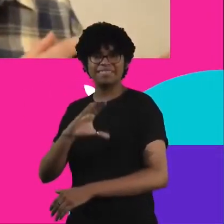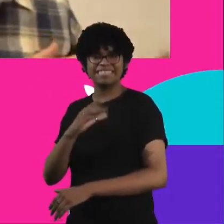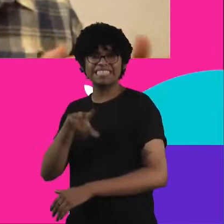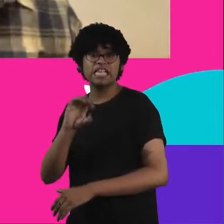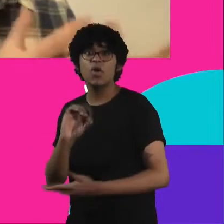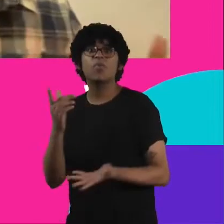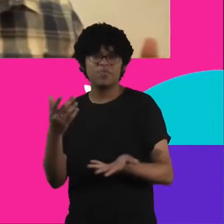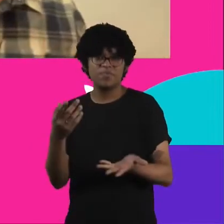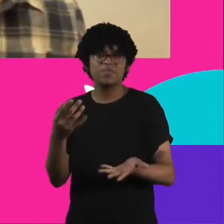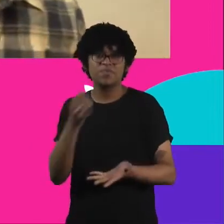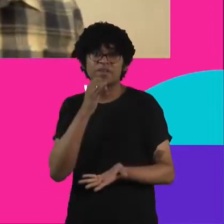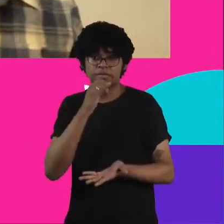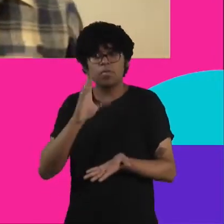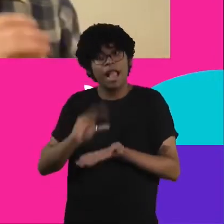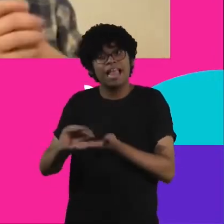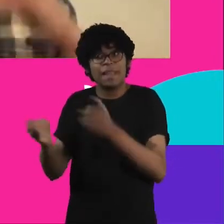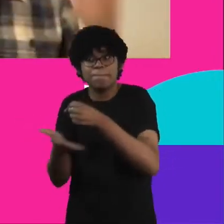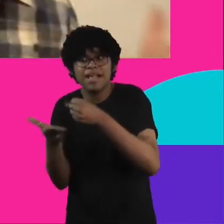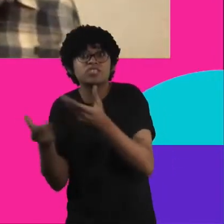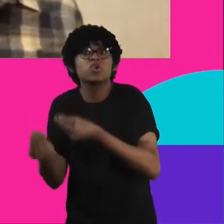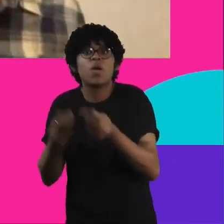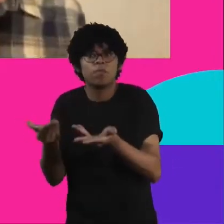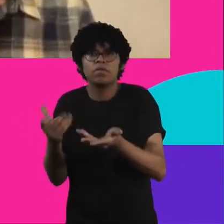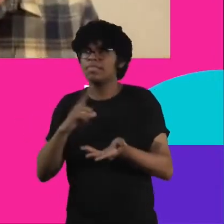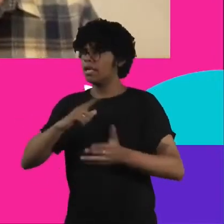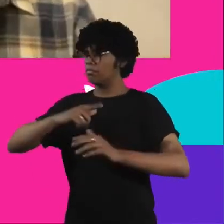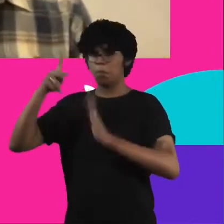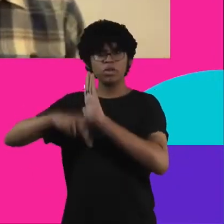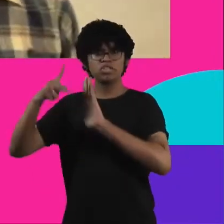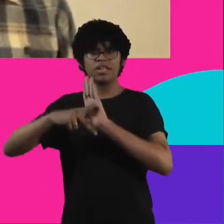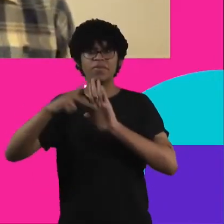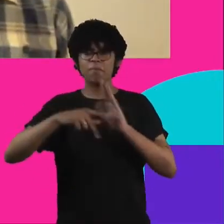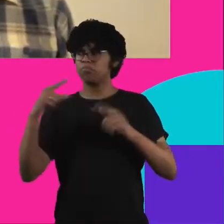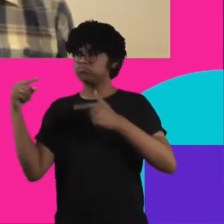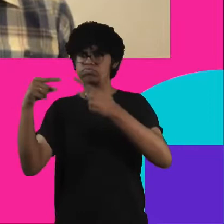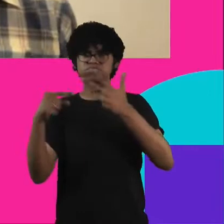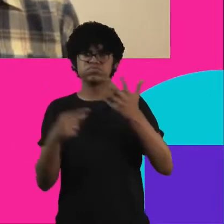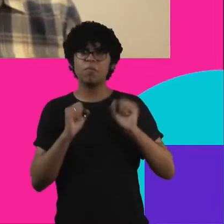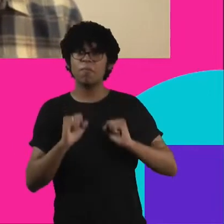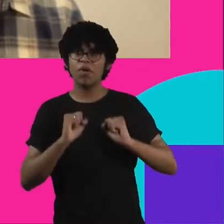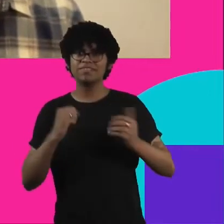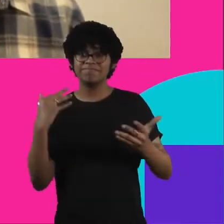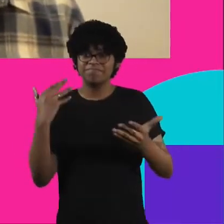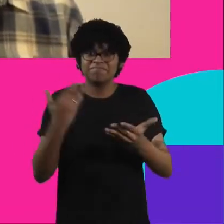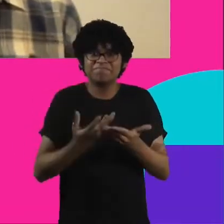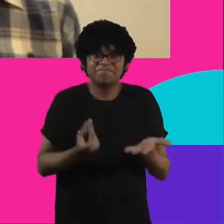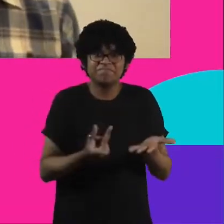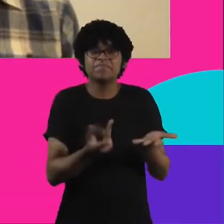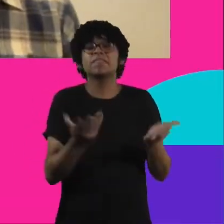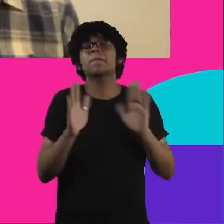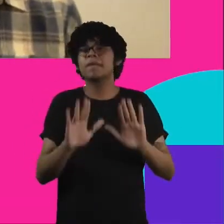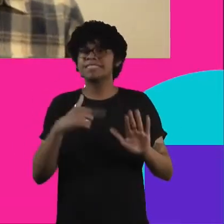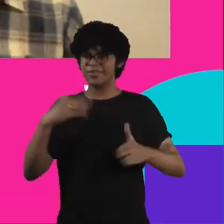ou pessoas nos Estados Unidos. Enfim, havia tantos projetos e eu não poderia falar de todos